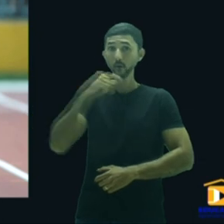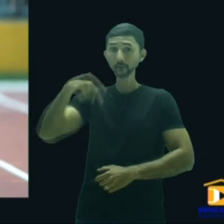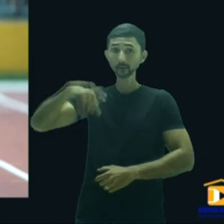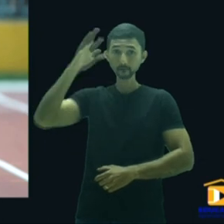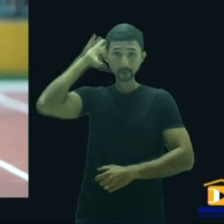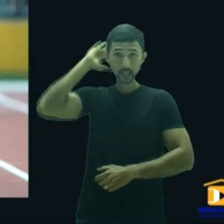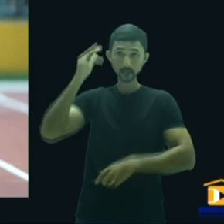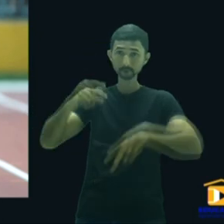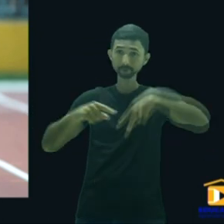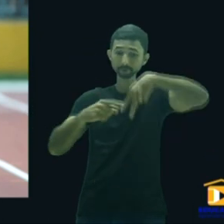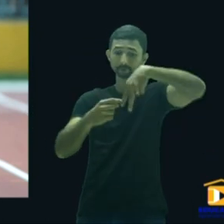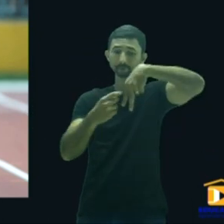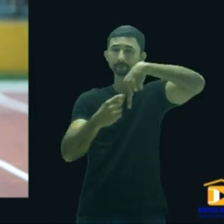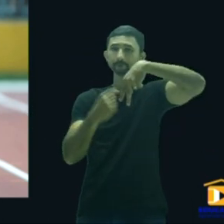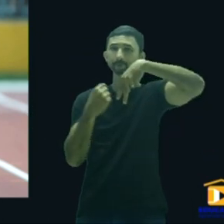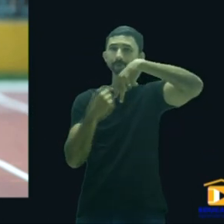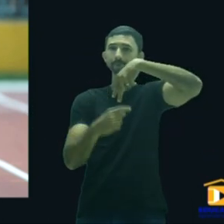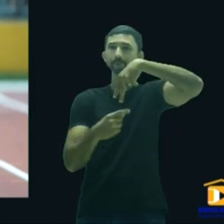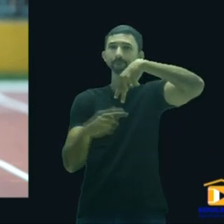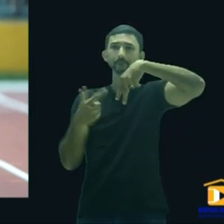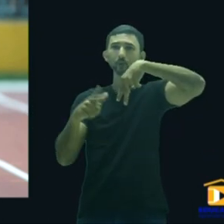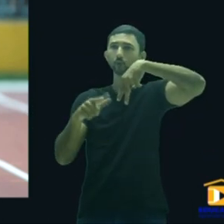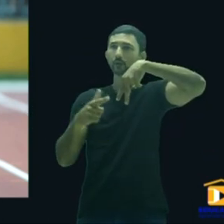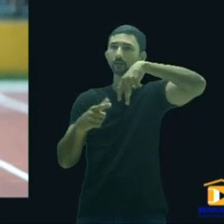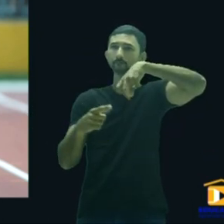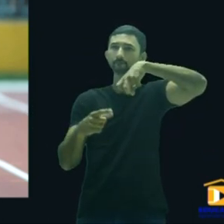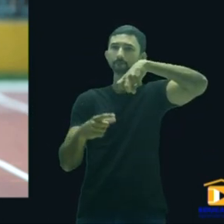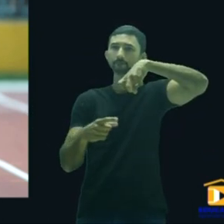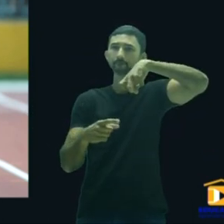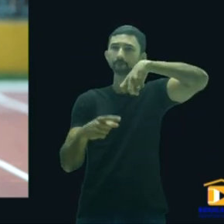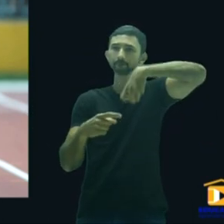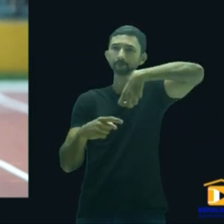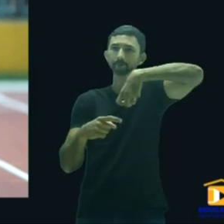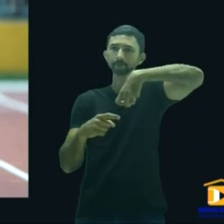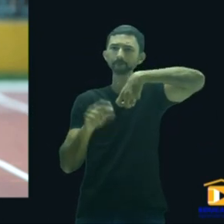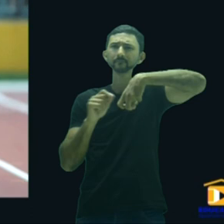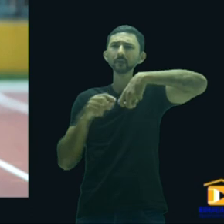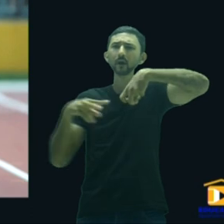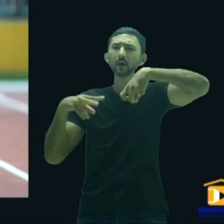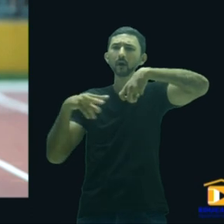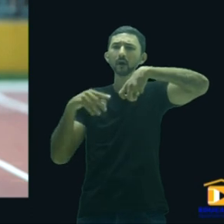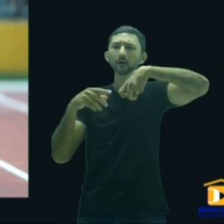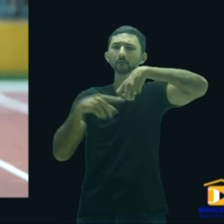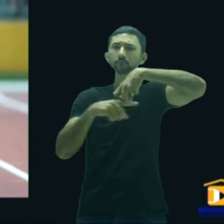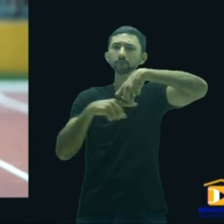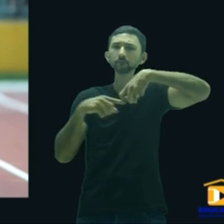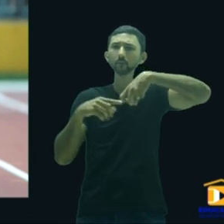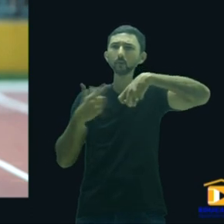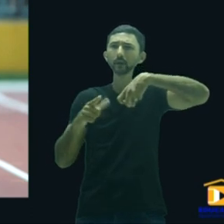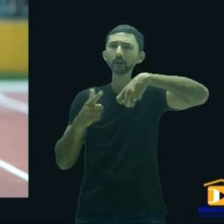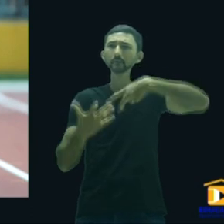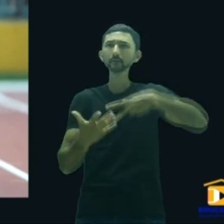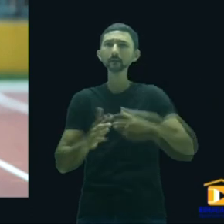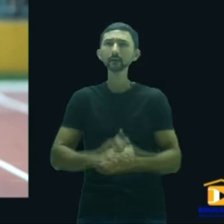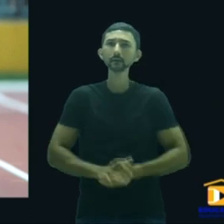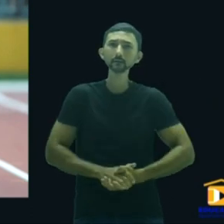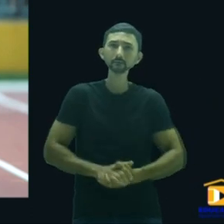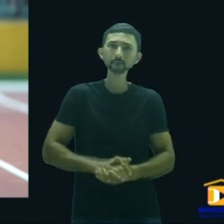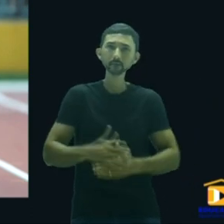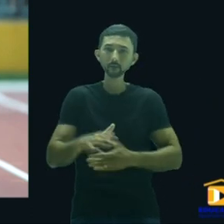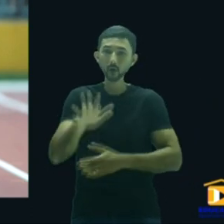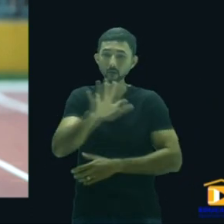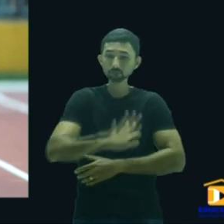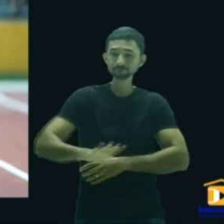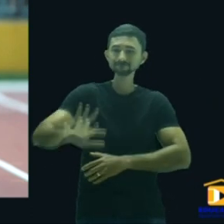tem as pernas. O que proporcionou a amputação desses órgãos foi algum fator